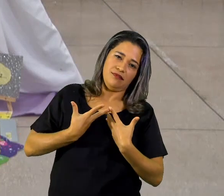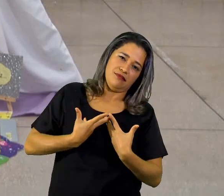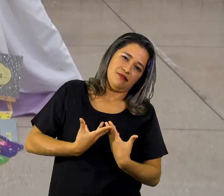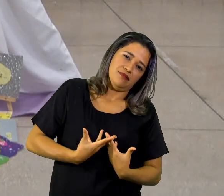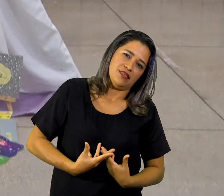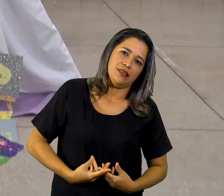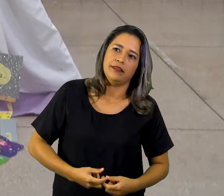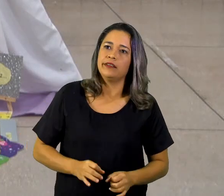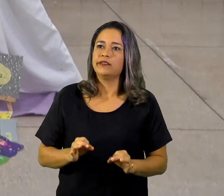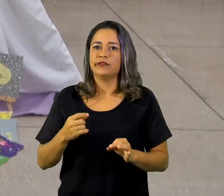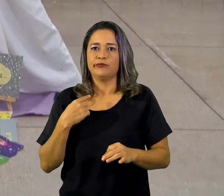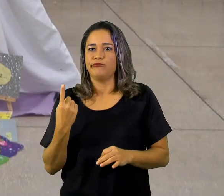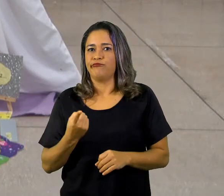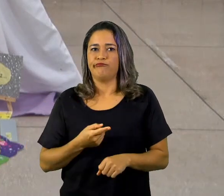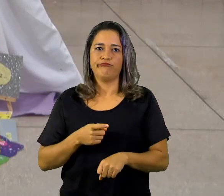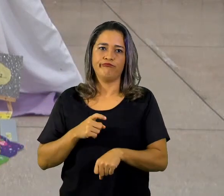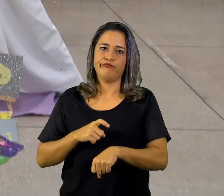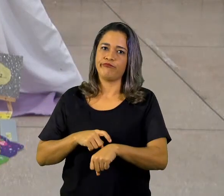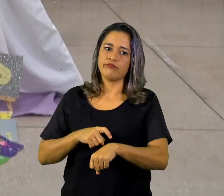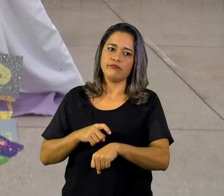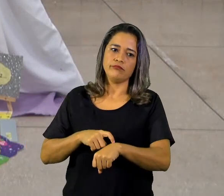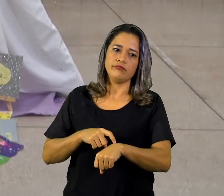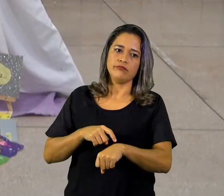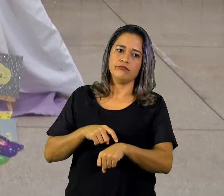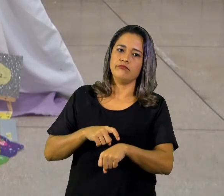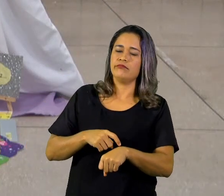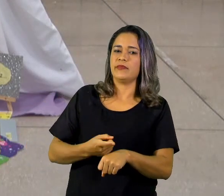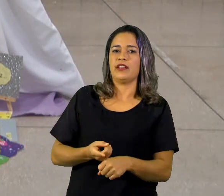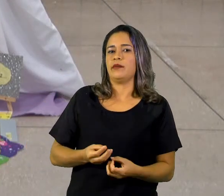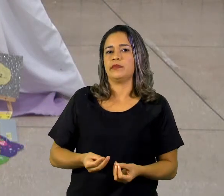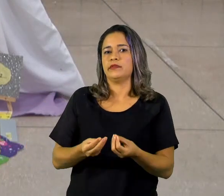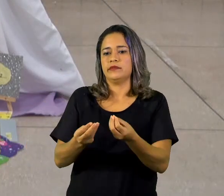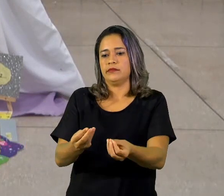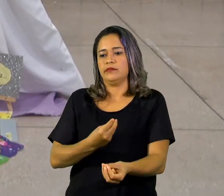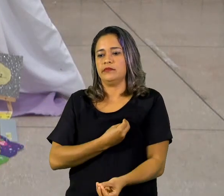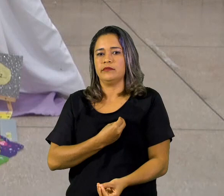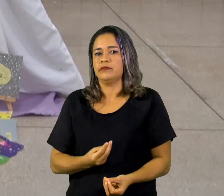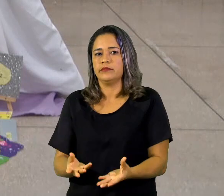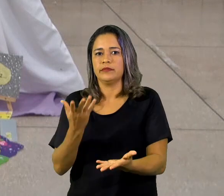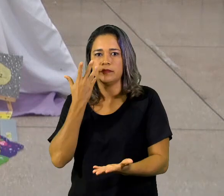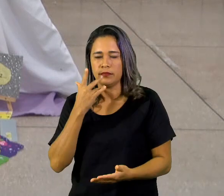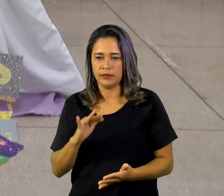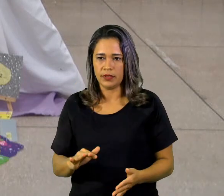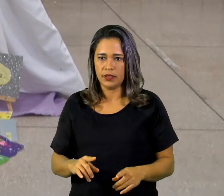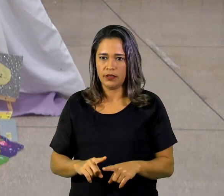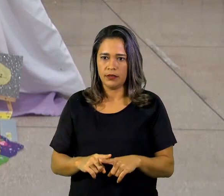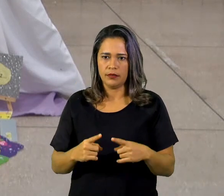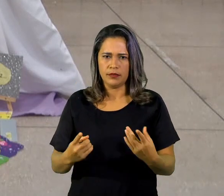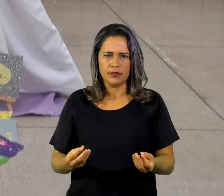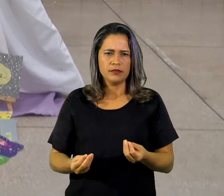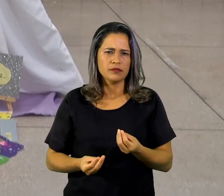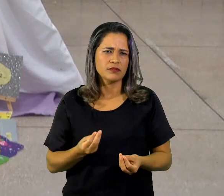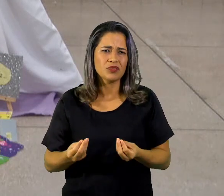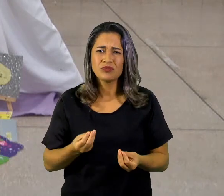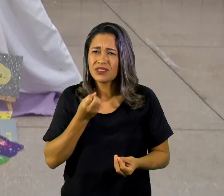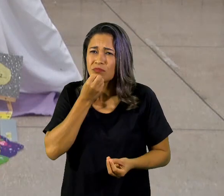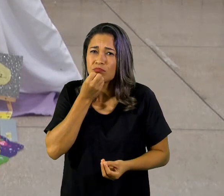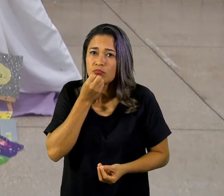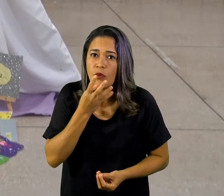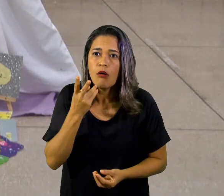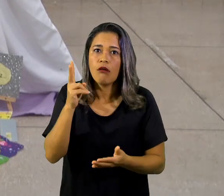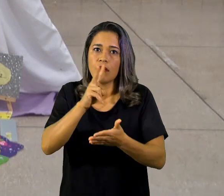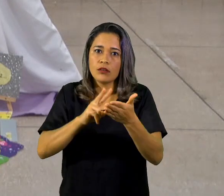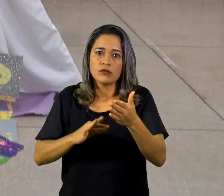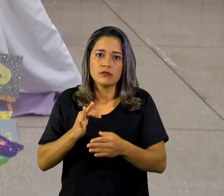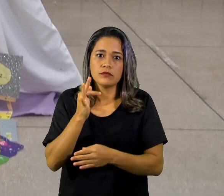um tempo da nossa vida para realizar esse momento. Mas como queremos ter adultos leitores se não despertamos na